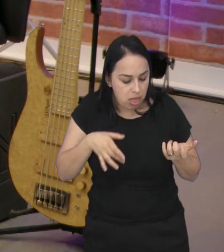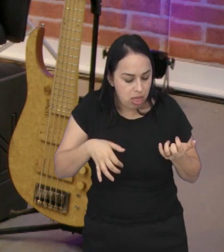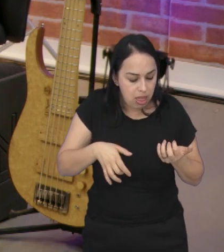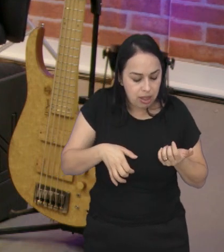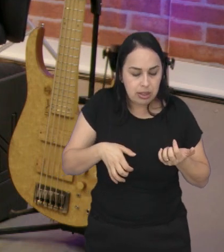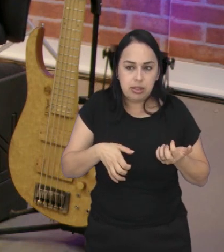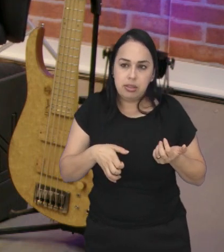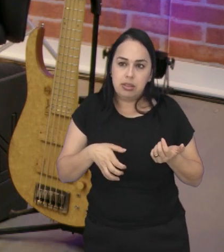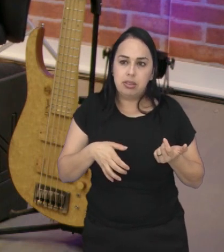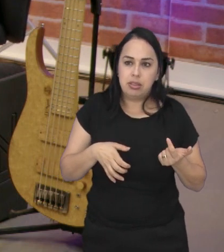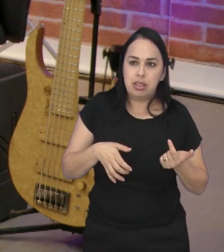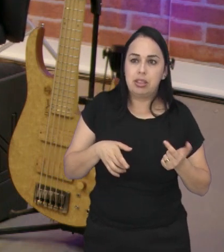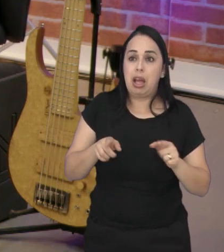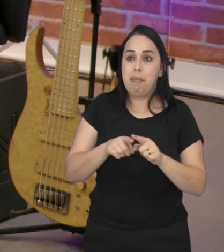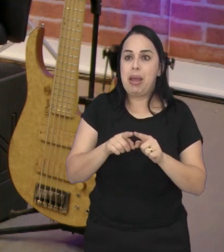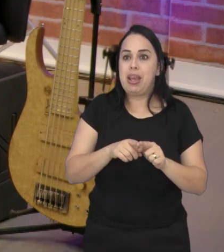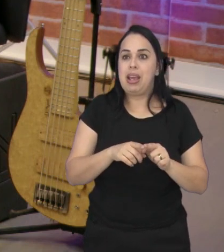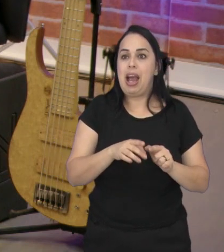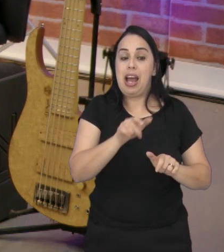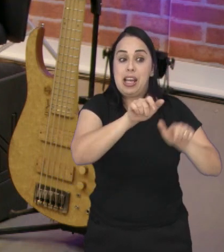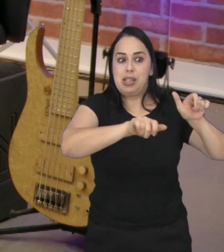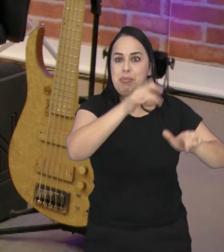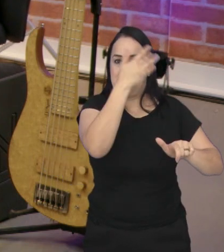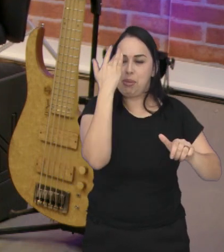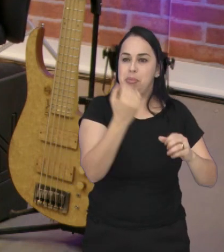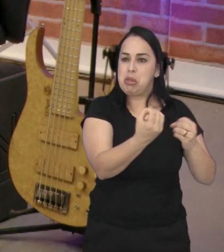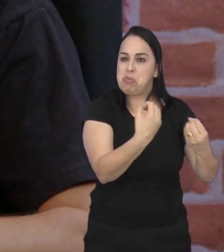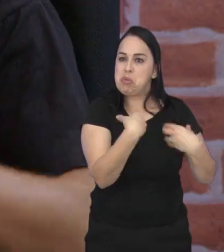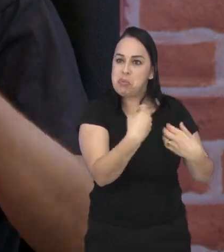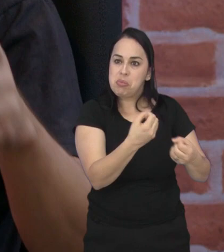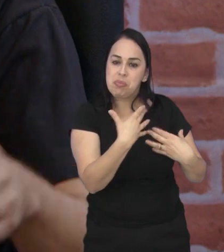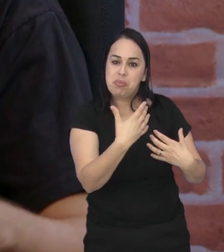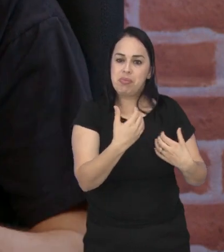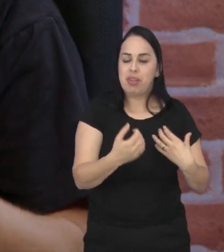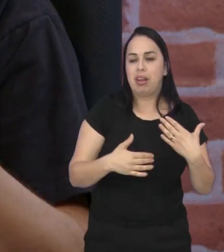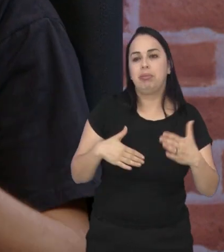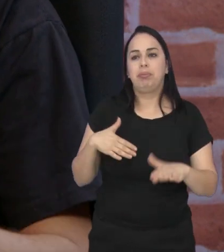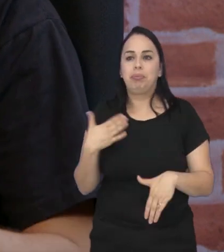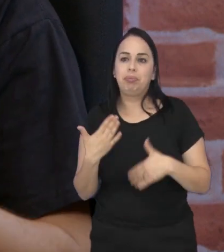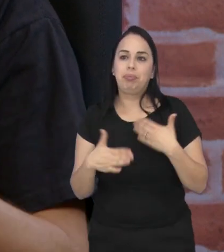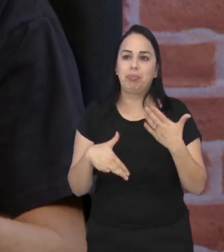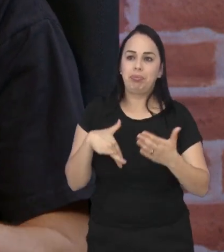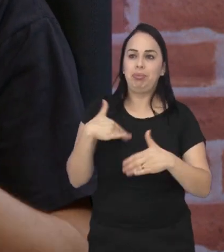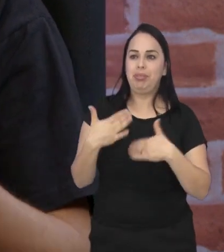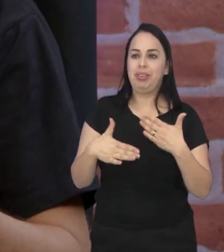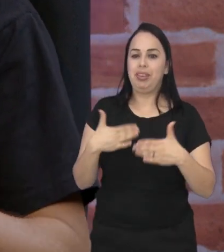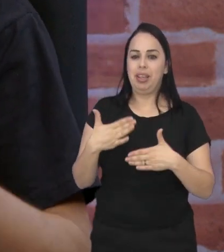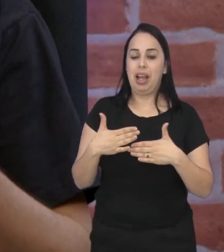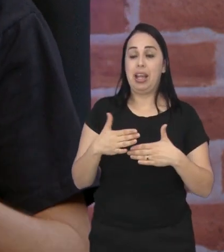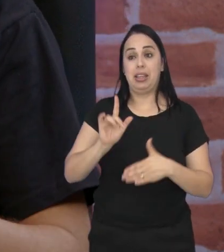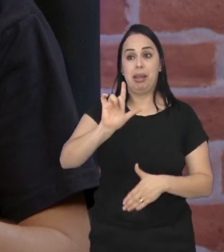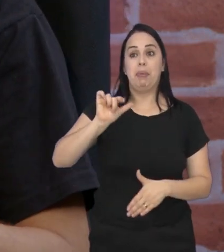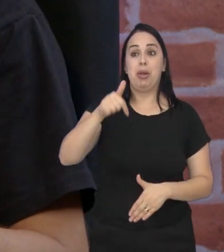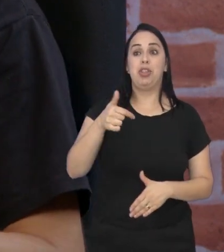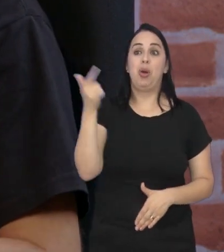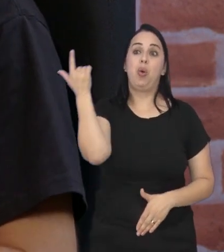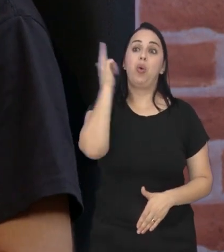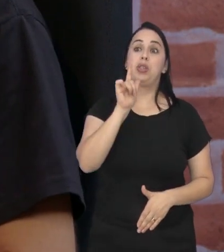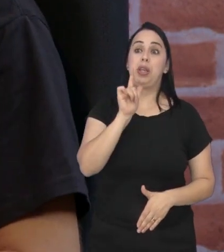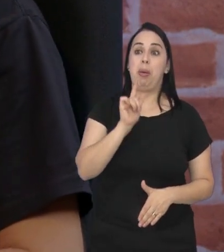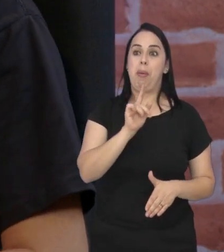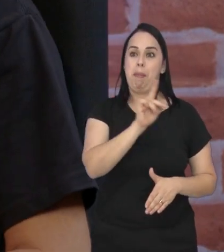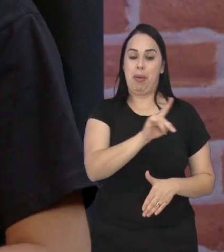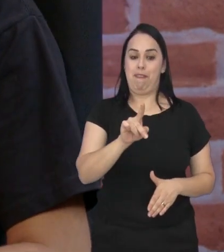comecei a tentar entender. Fui pegando uns toques com o pessoal da igreja ali. É assim, faz assado. Aí foi indo. Aí arrumei um